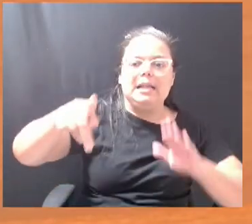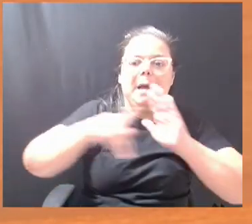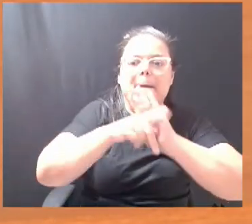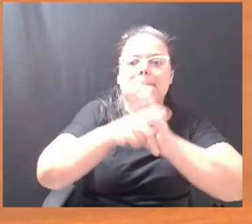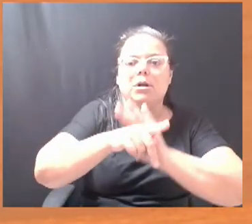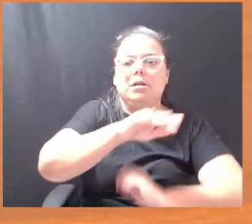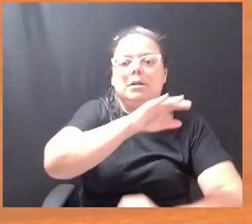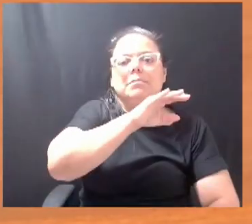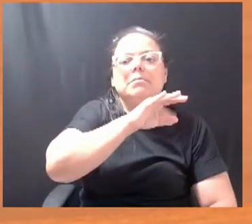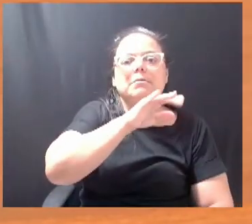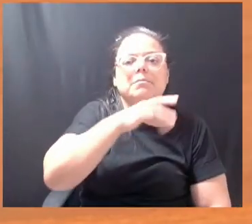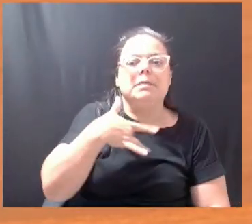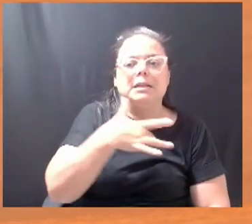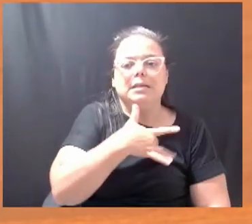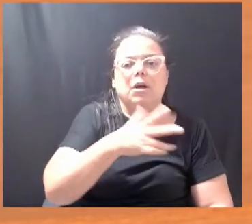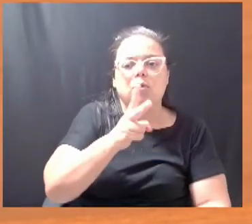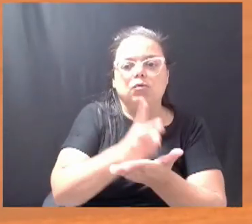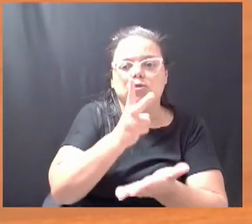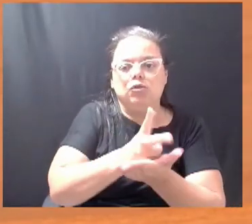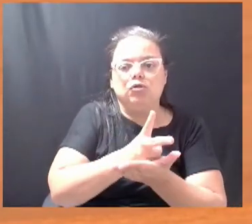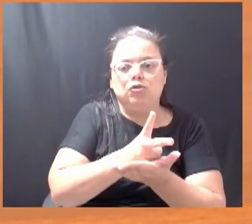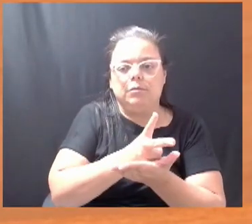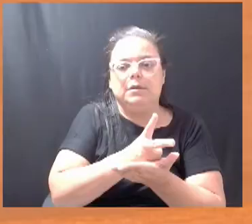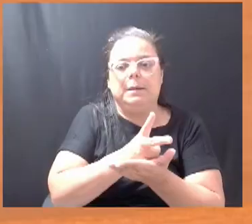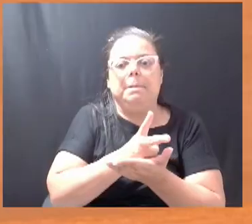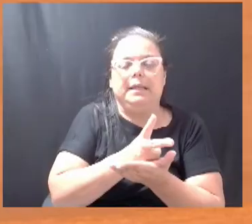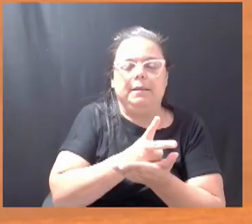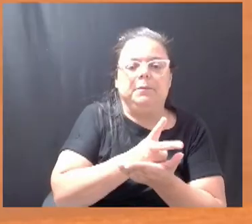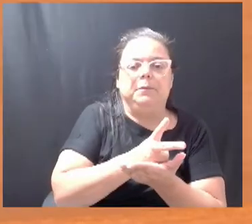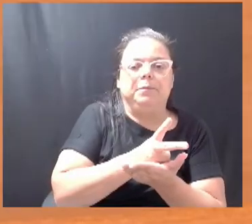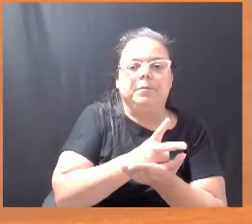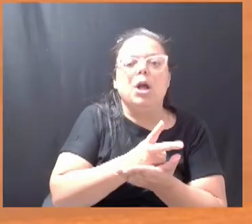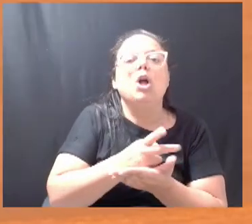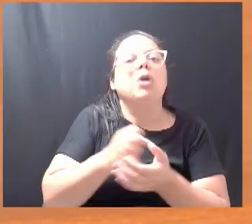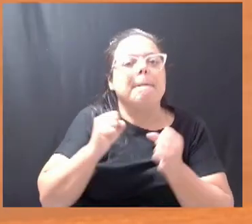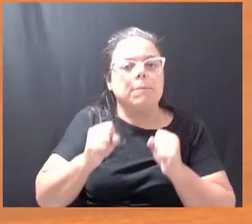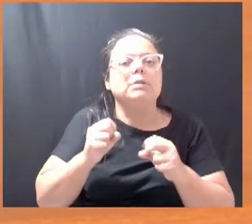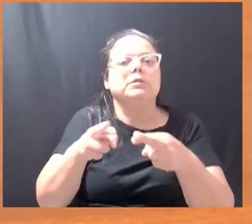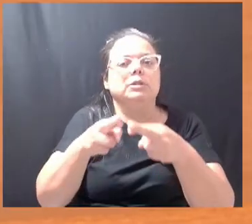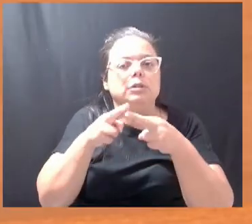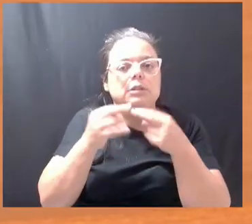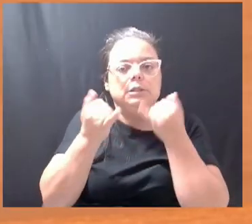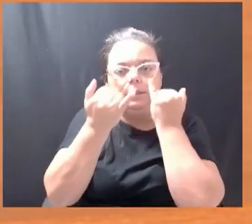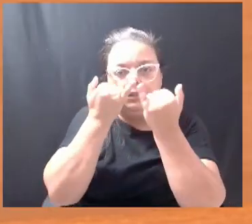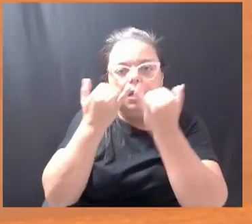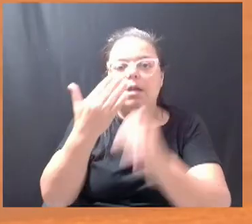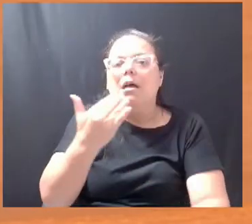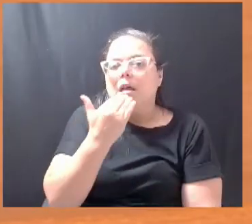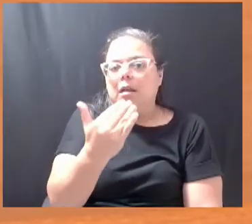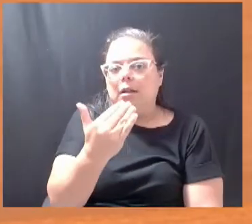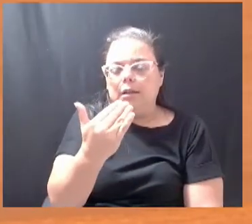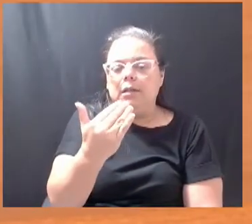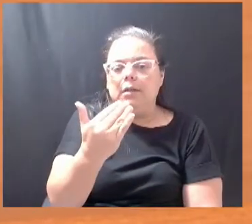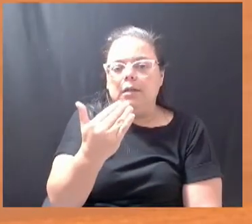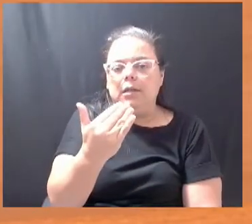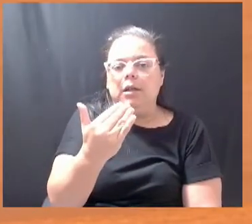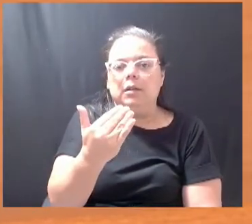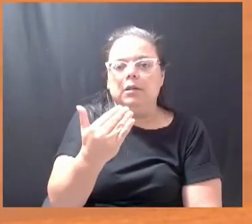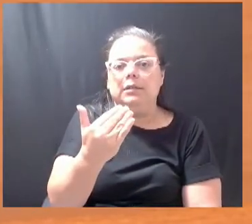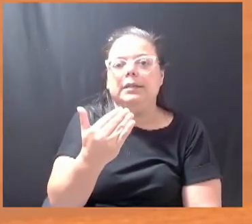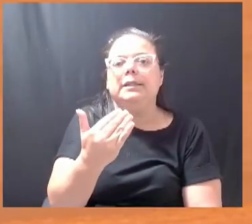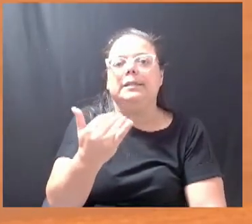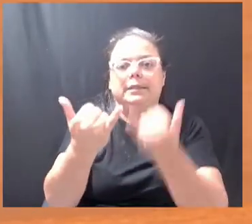fazer alguns requerimentos de informação solicitando, né, dados, né? Ou